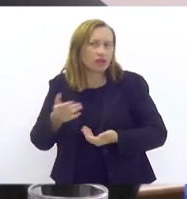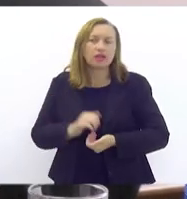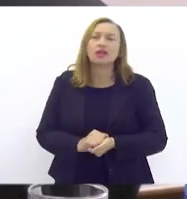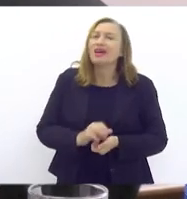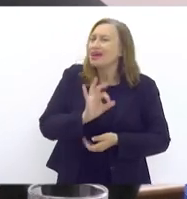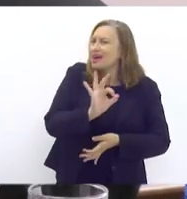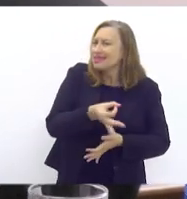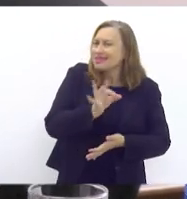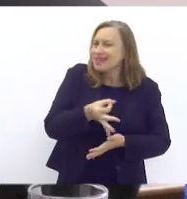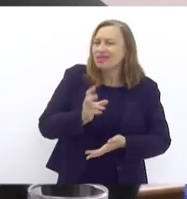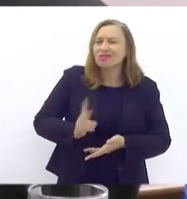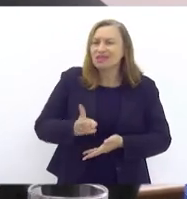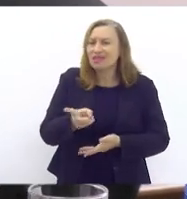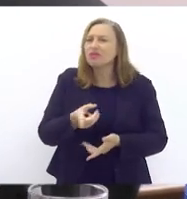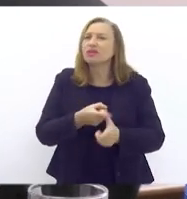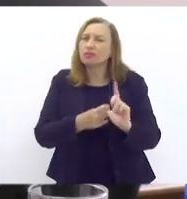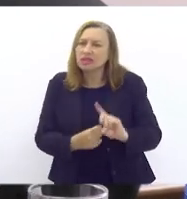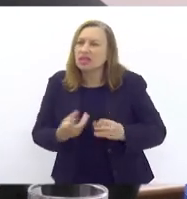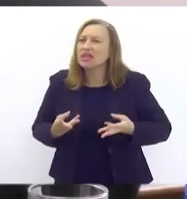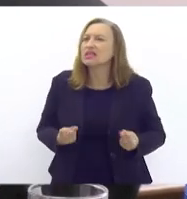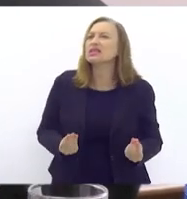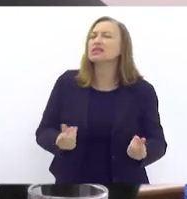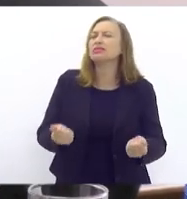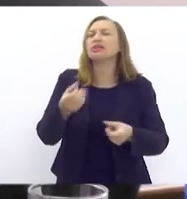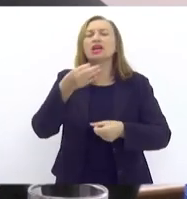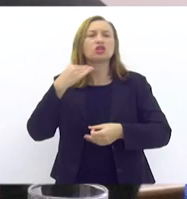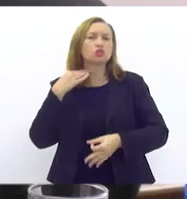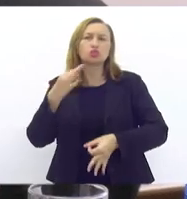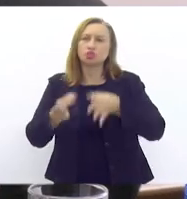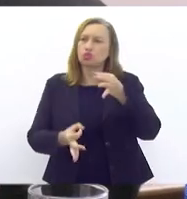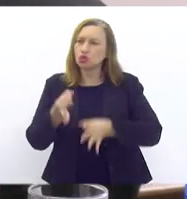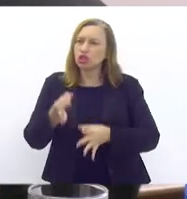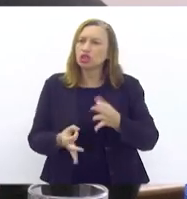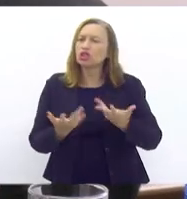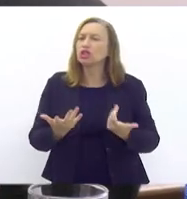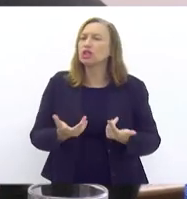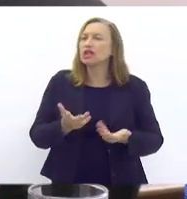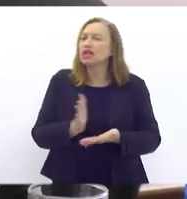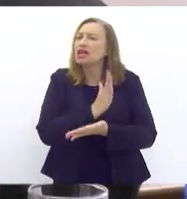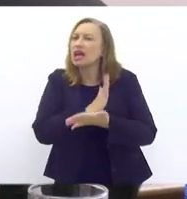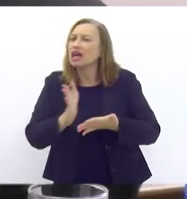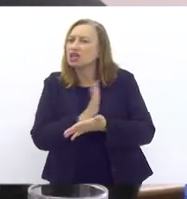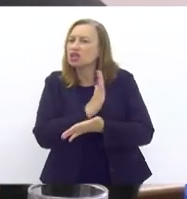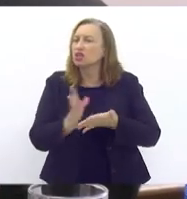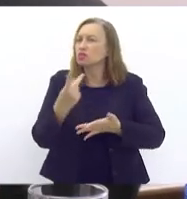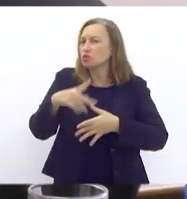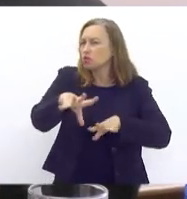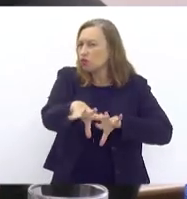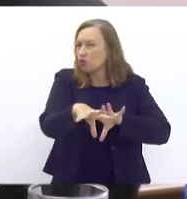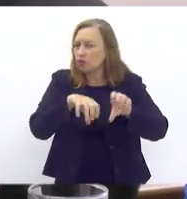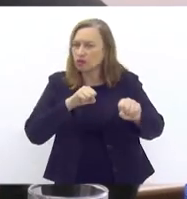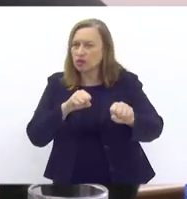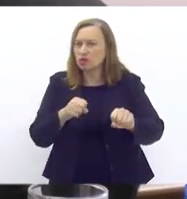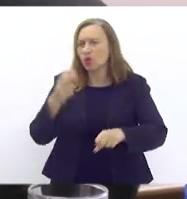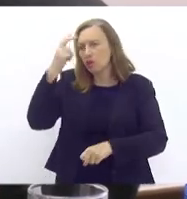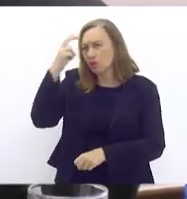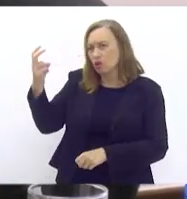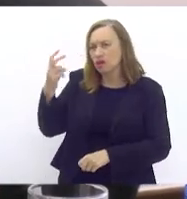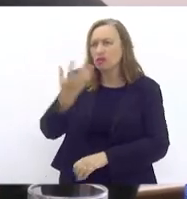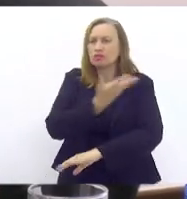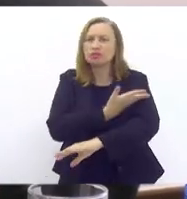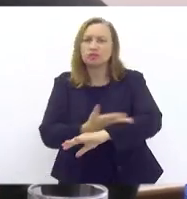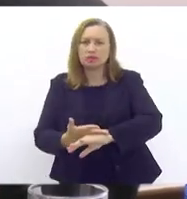óbvio que isso vai sempre depender da sensibilidade jurist que que M das vezes por sua formação sua cultura sua branquitude